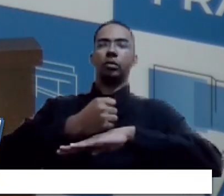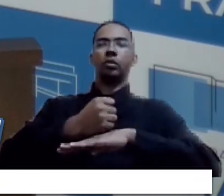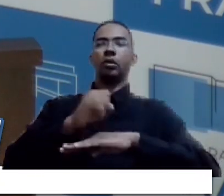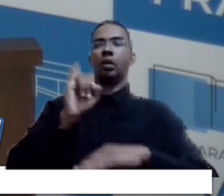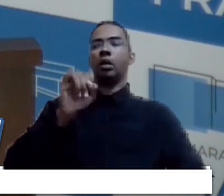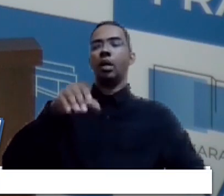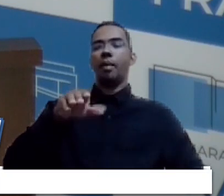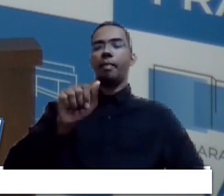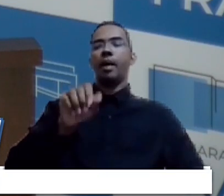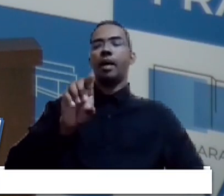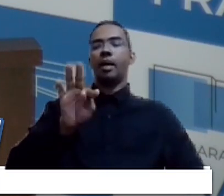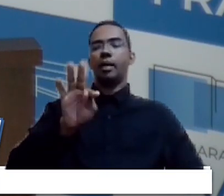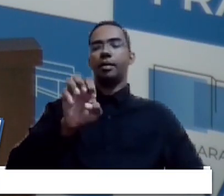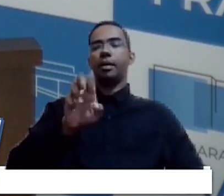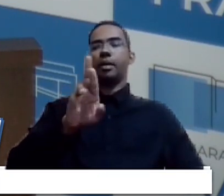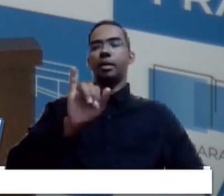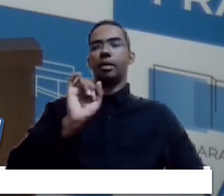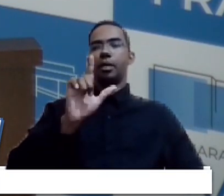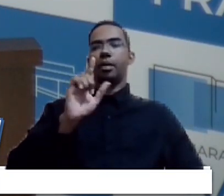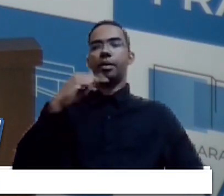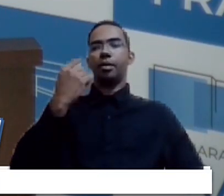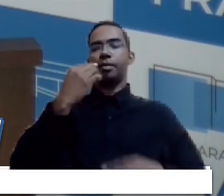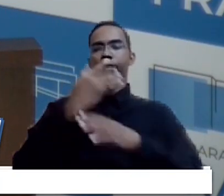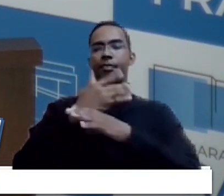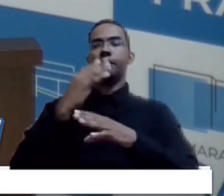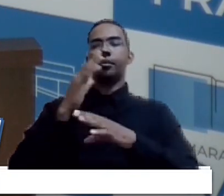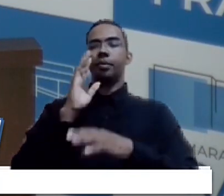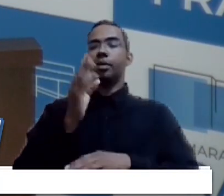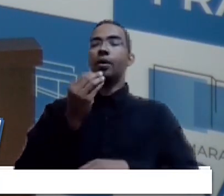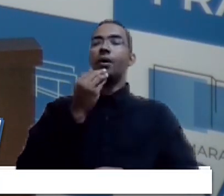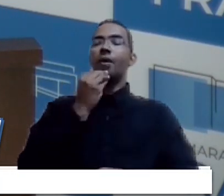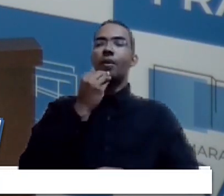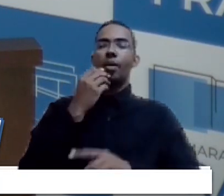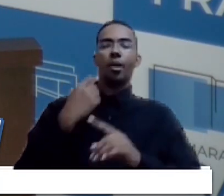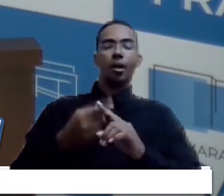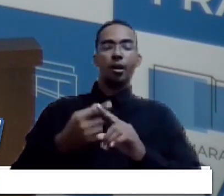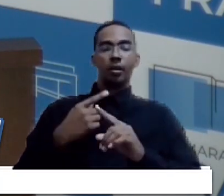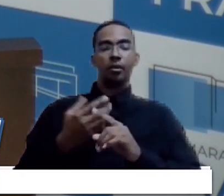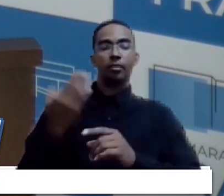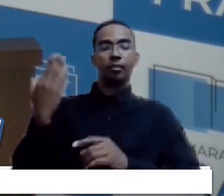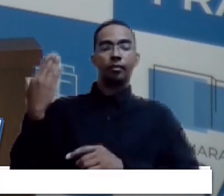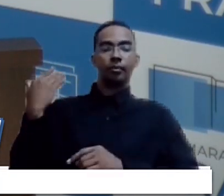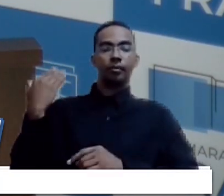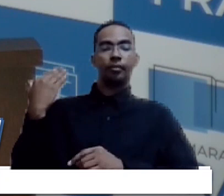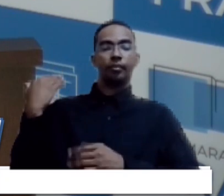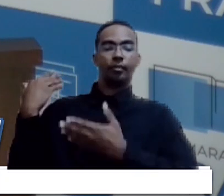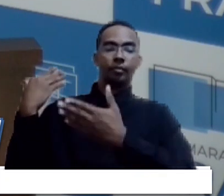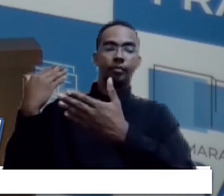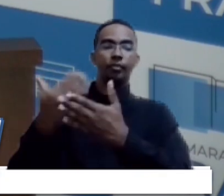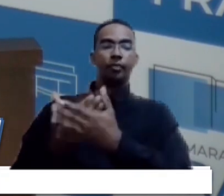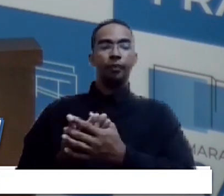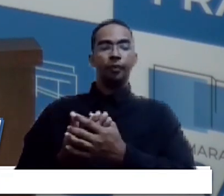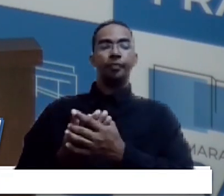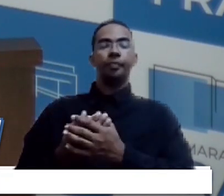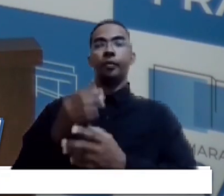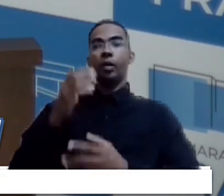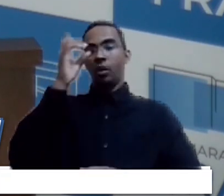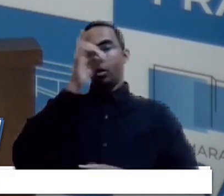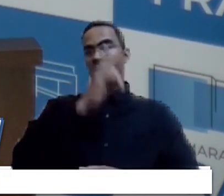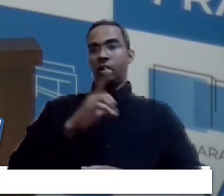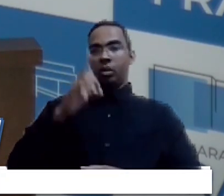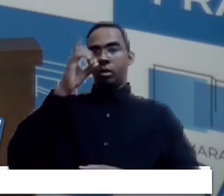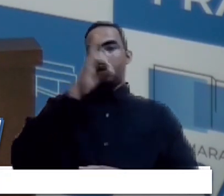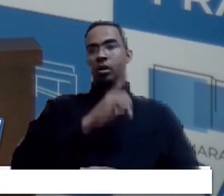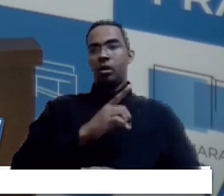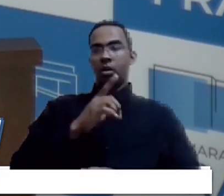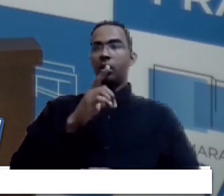nossa cidade. E eu digo oportunamente porque recentemente, no domingo, no